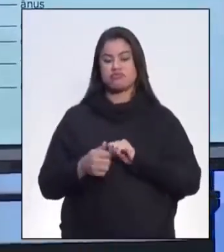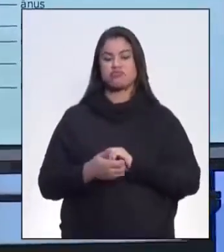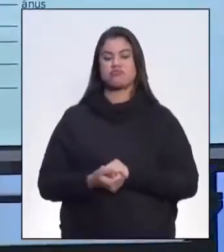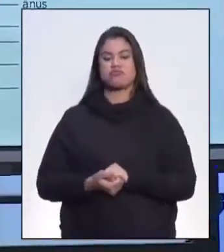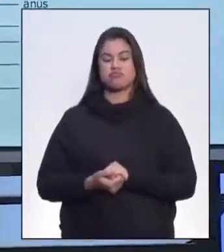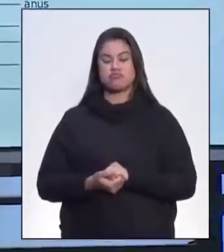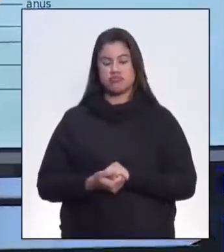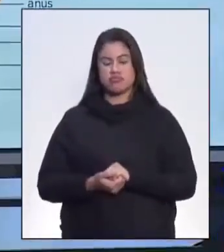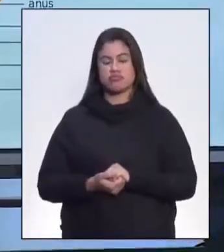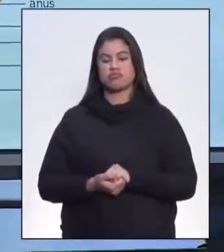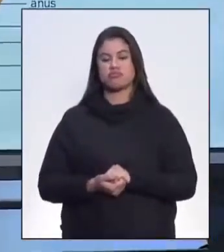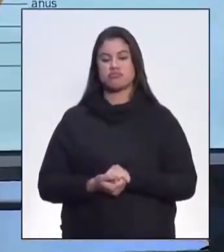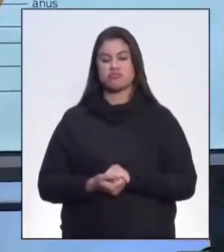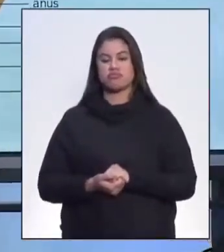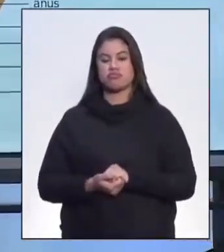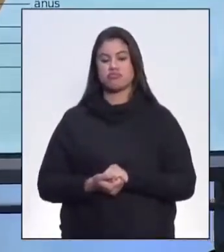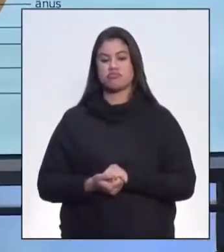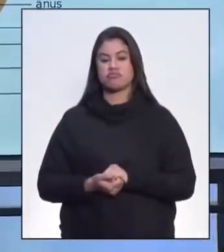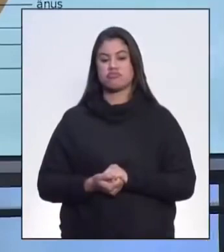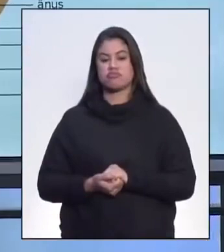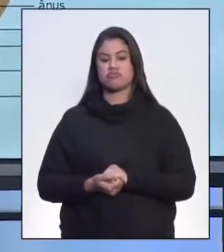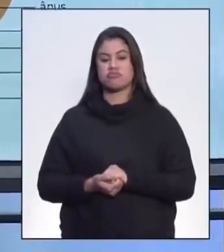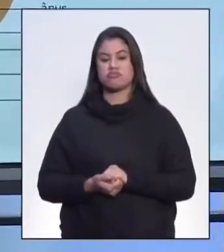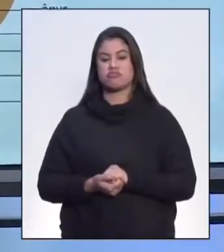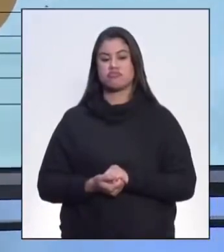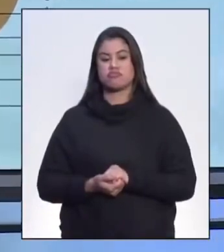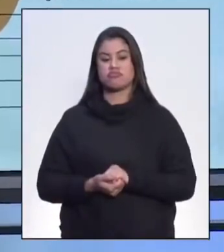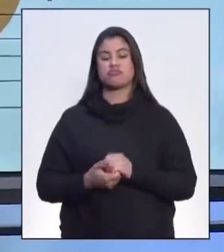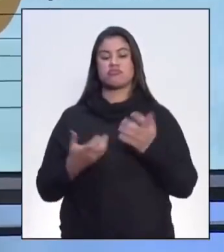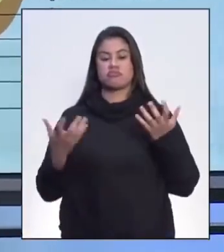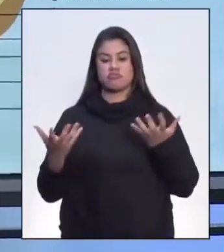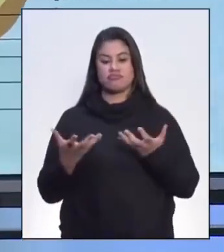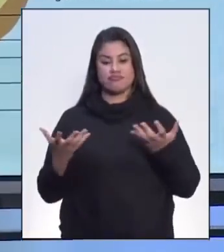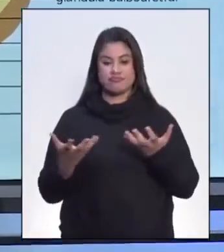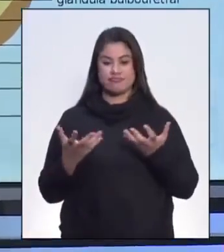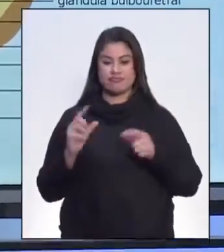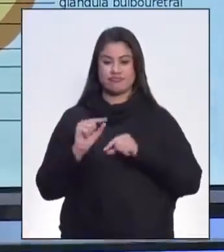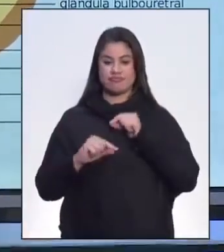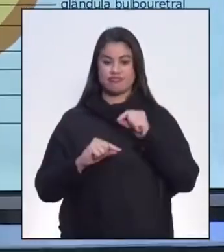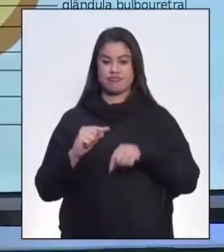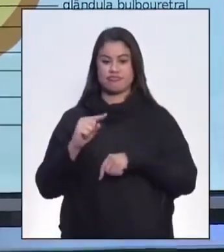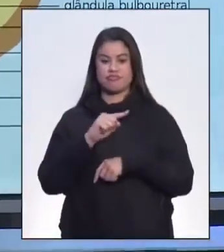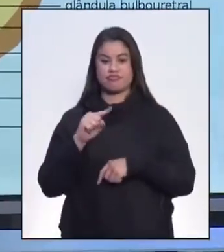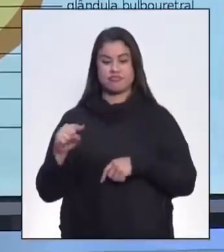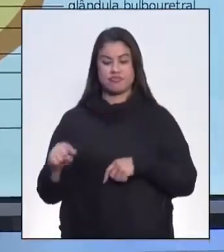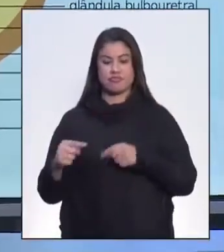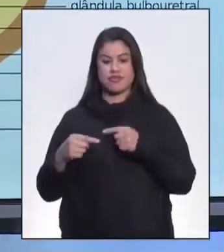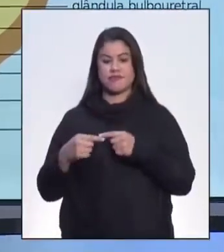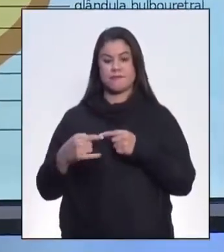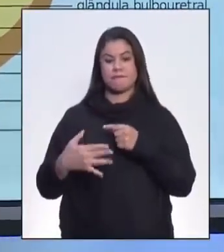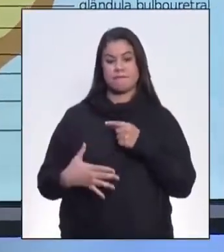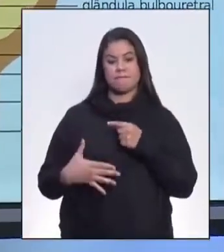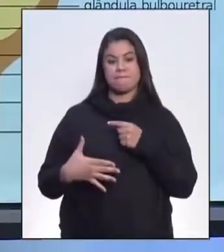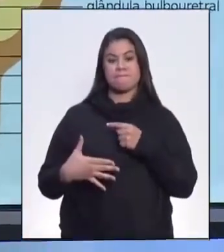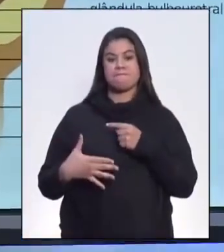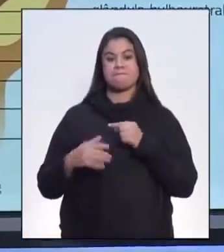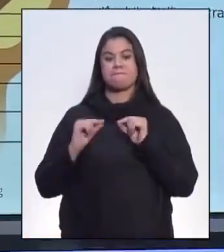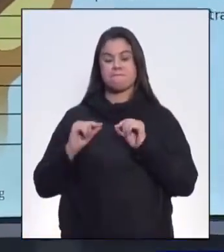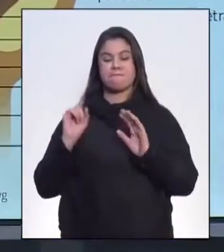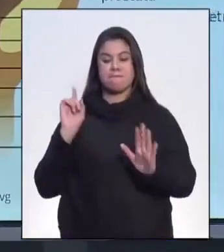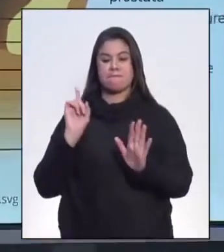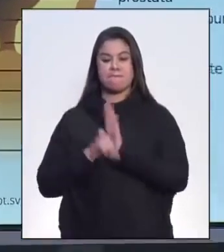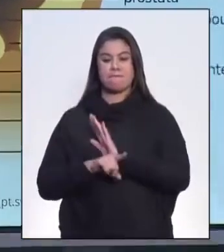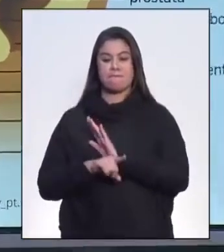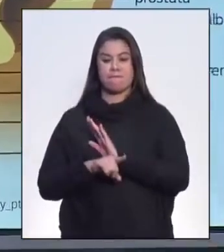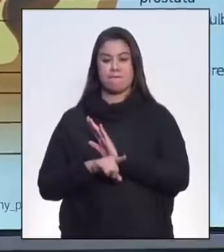tal. Bom, eu quero agora, então, que vocês participem comigo no chat. A pergunta que eu vou